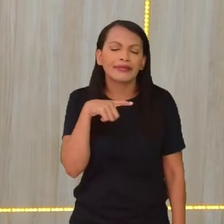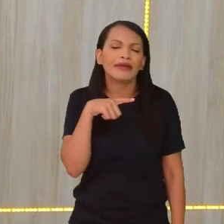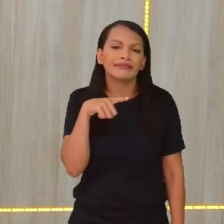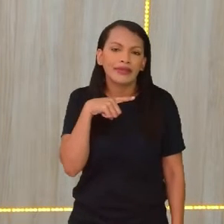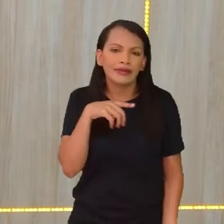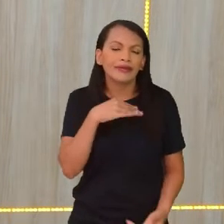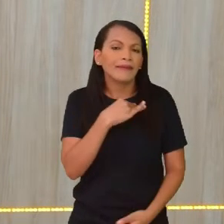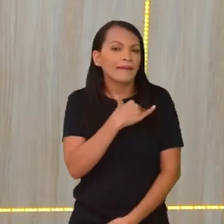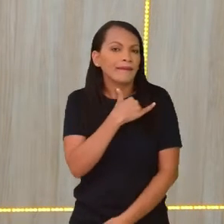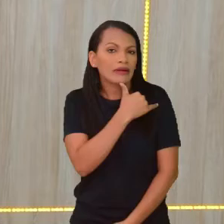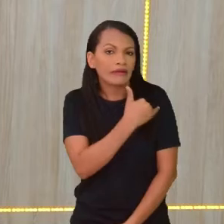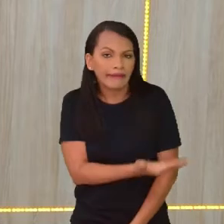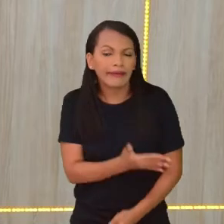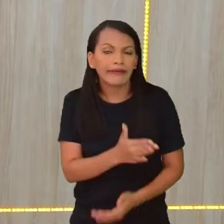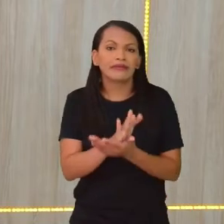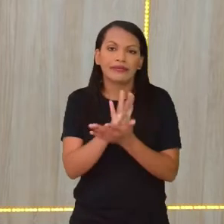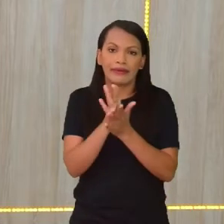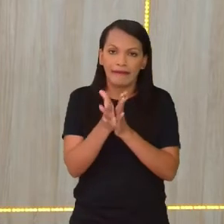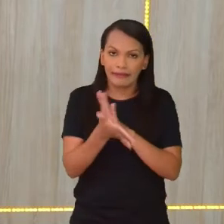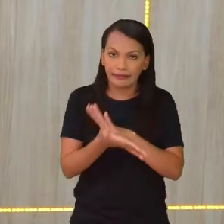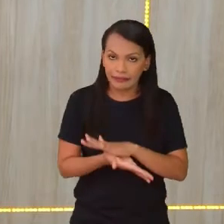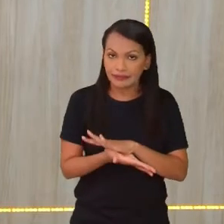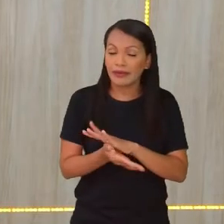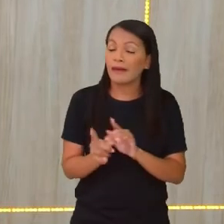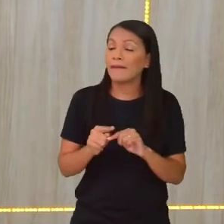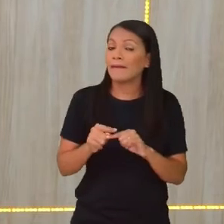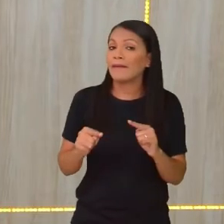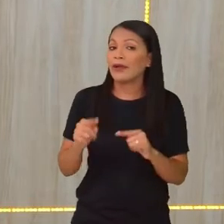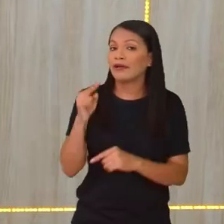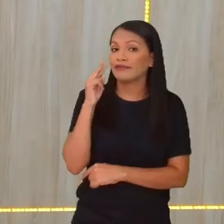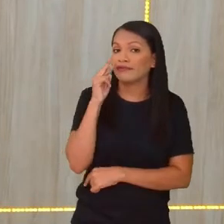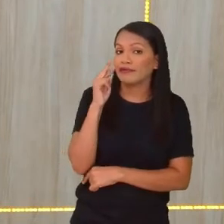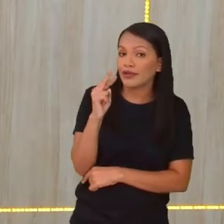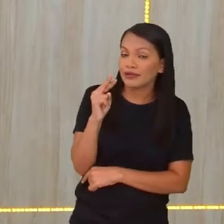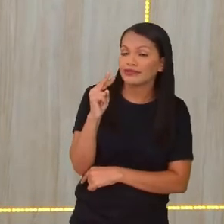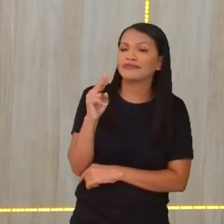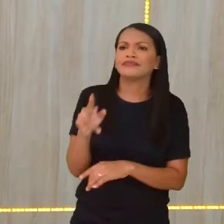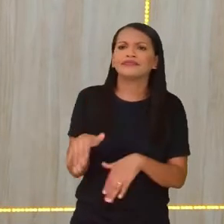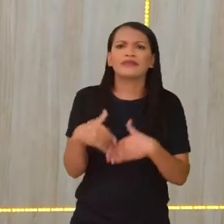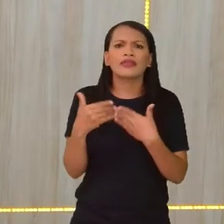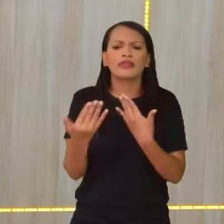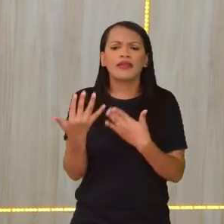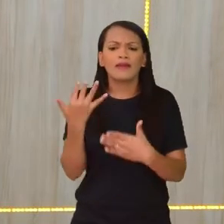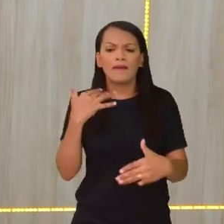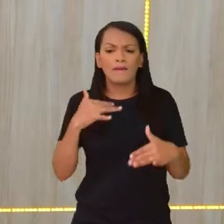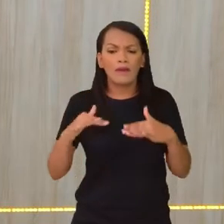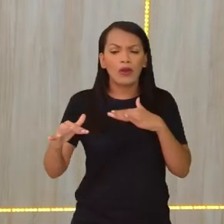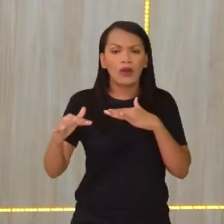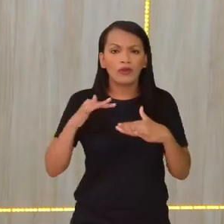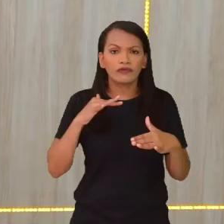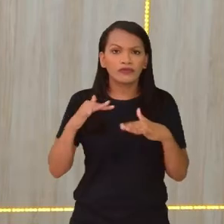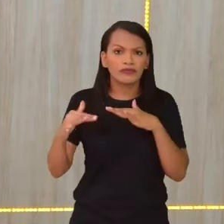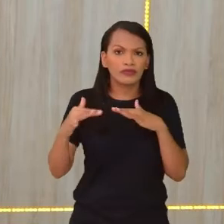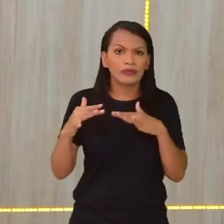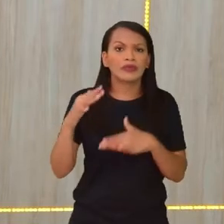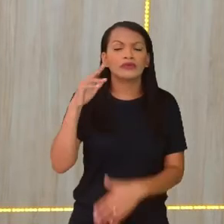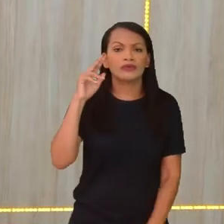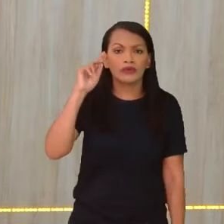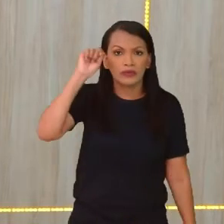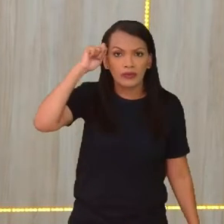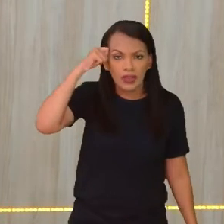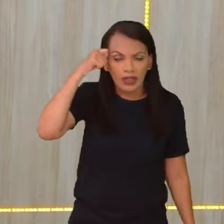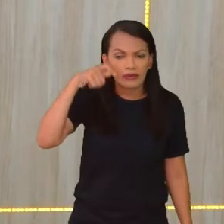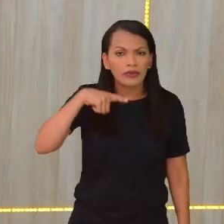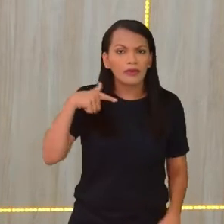esse problema tão grave que é o racismo. Mas veja, então o movimento negro ele tem um papel muito importante,